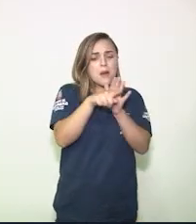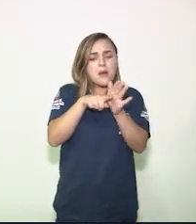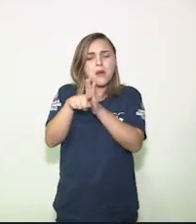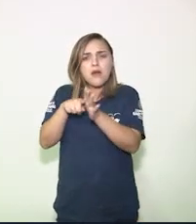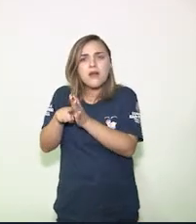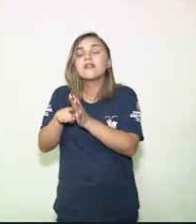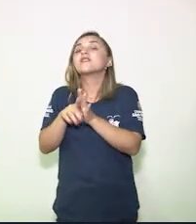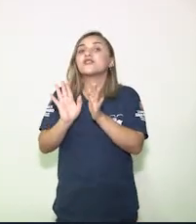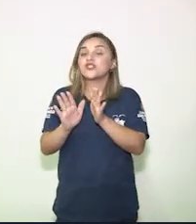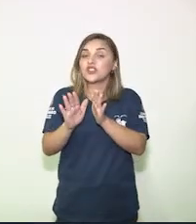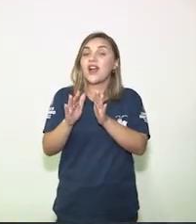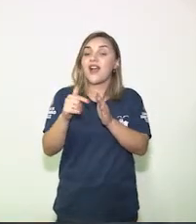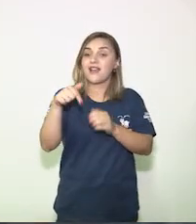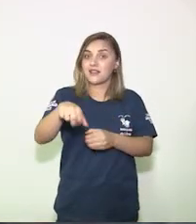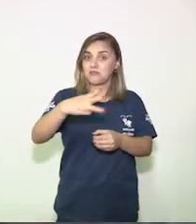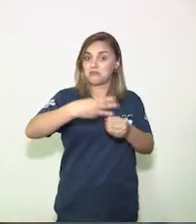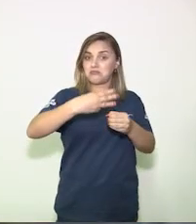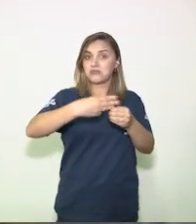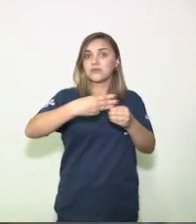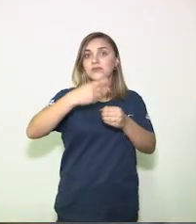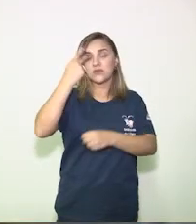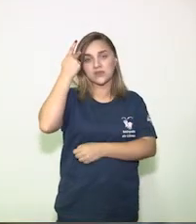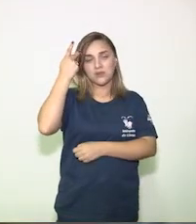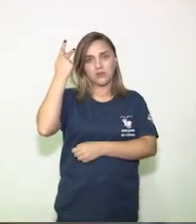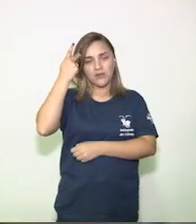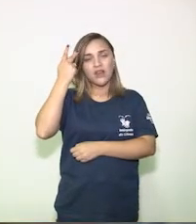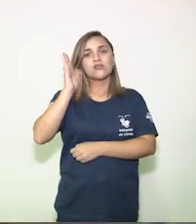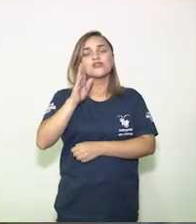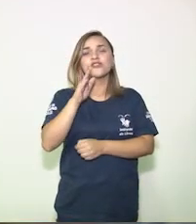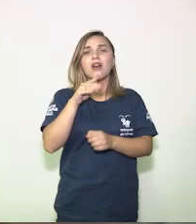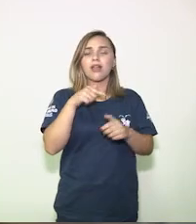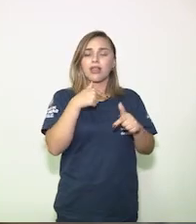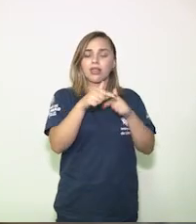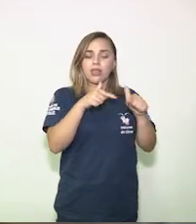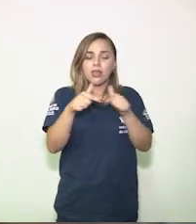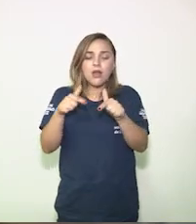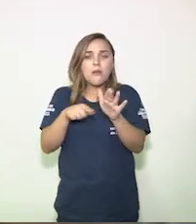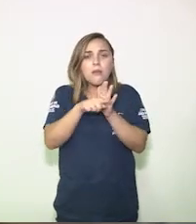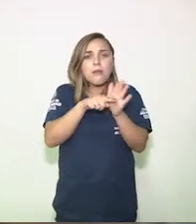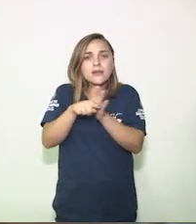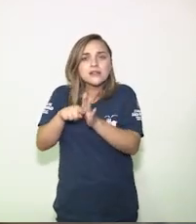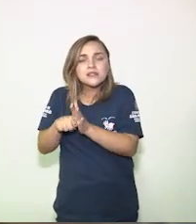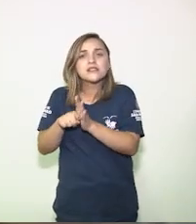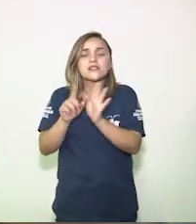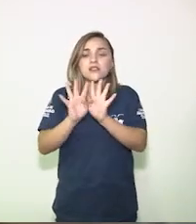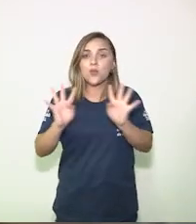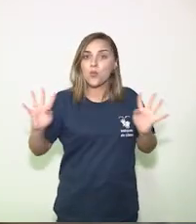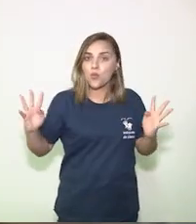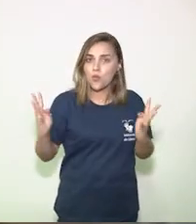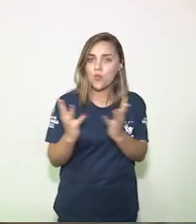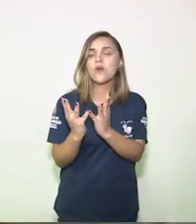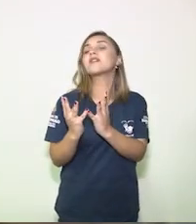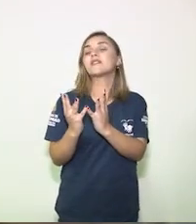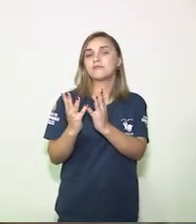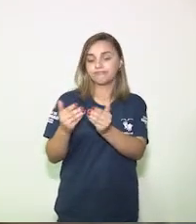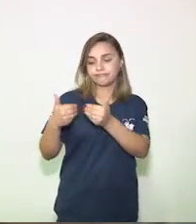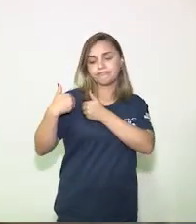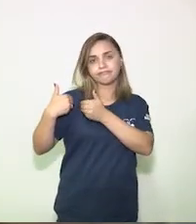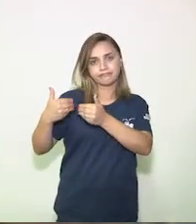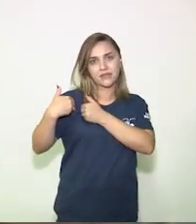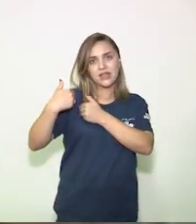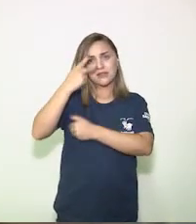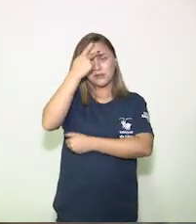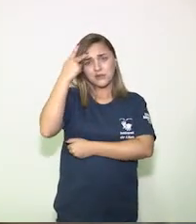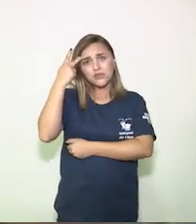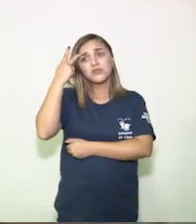em quarentena, exatamente uma quarentena responsável, uma quarentena daquele caso que